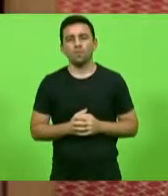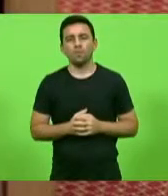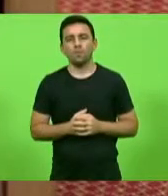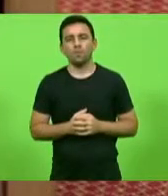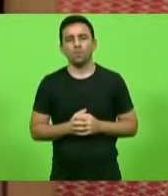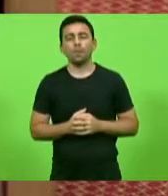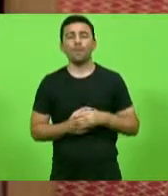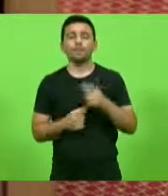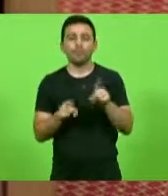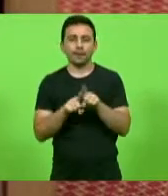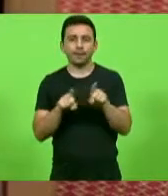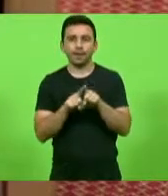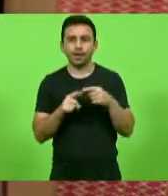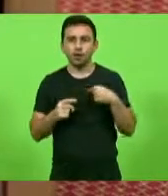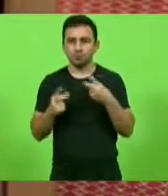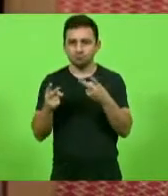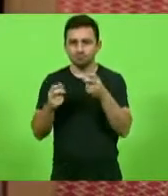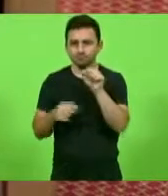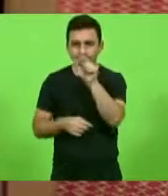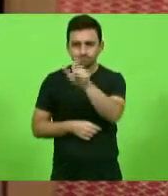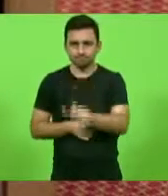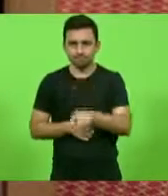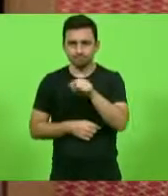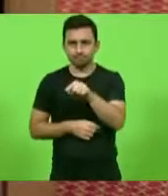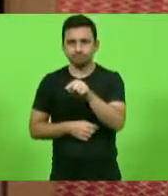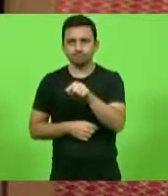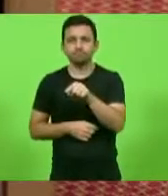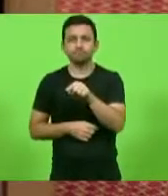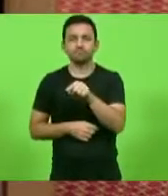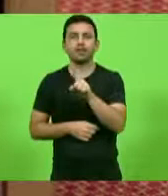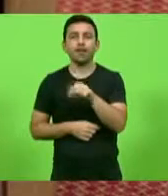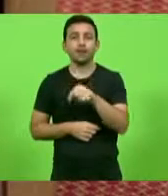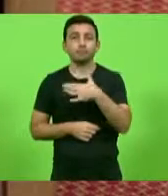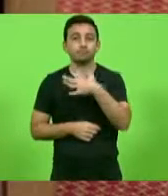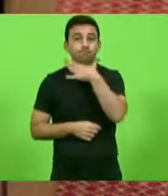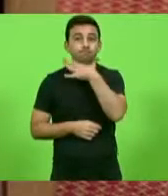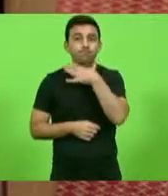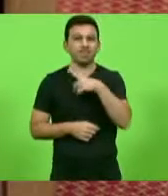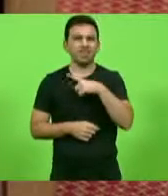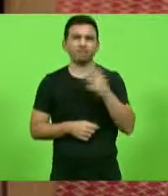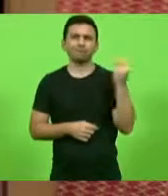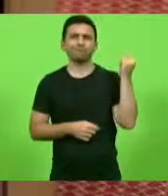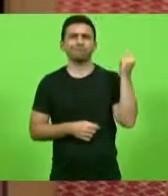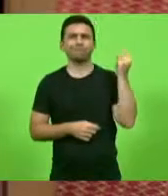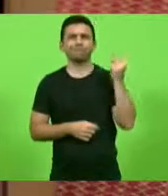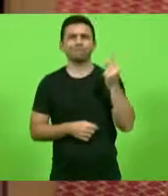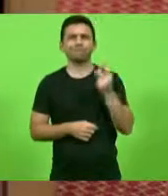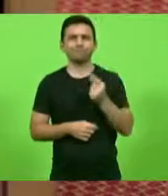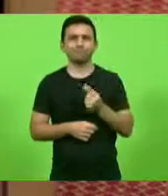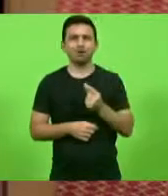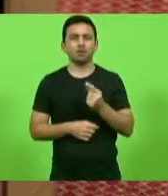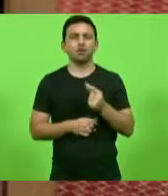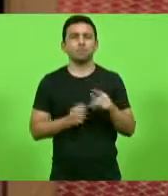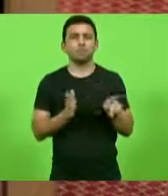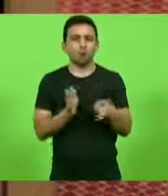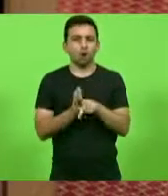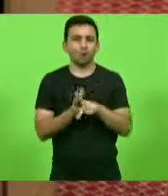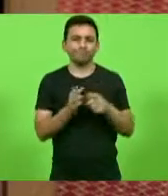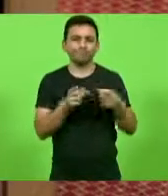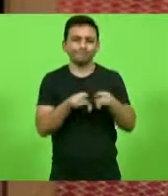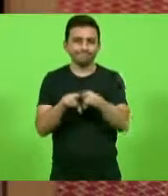Vi o caso de um empresário, que era uma dívida antiga, de uma sociedade com